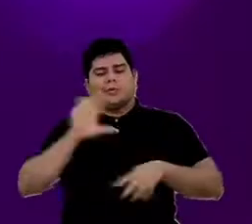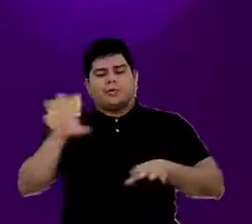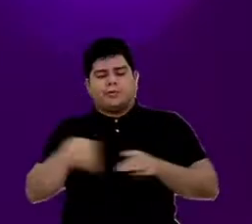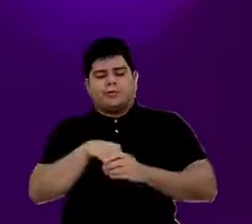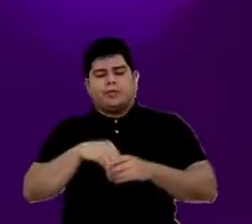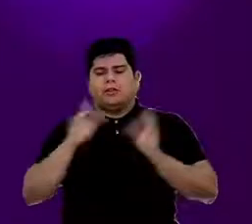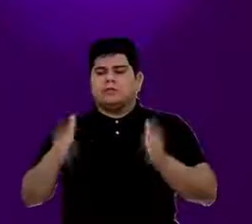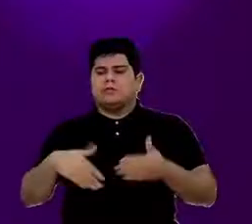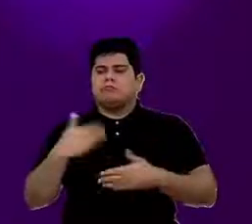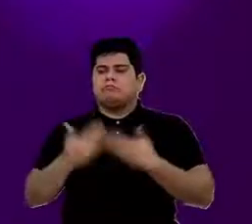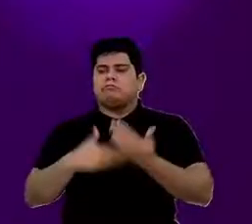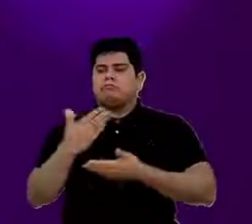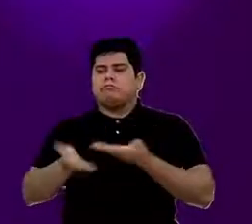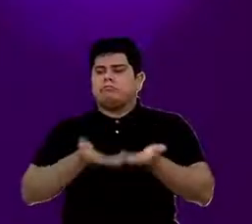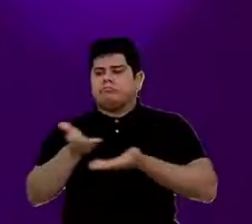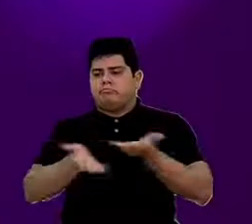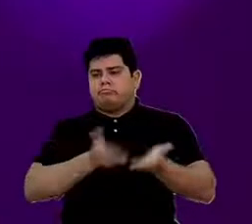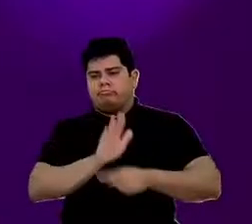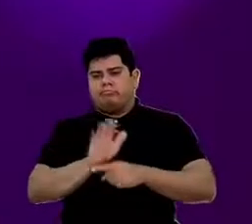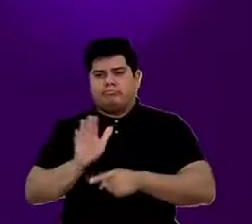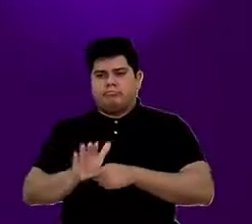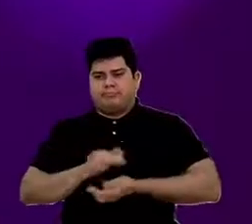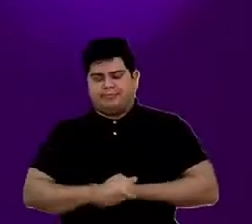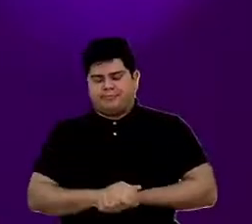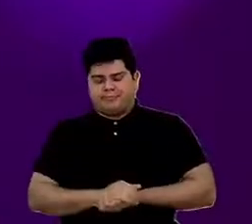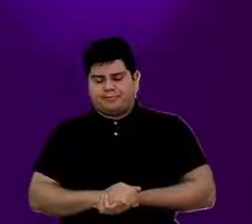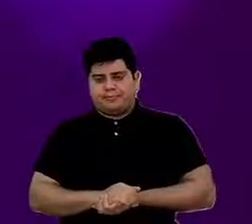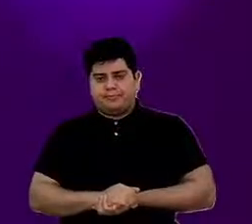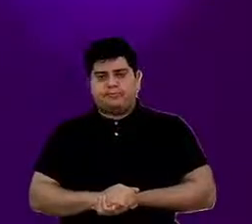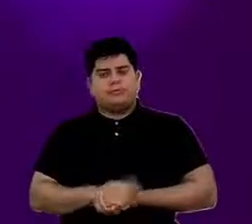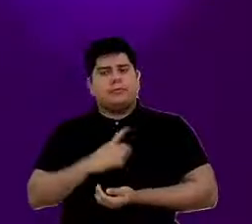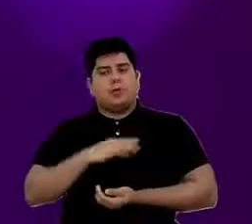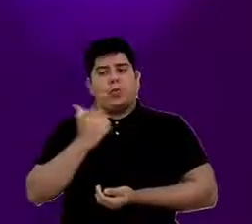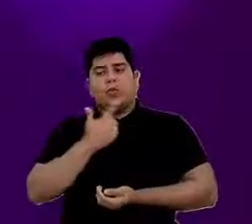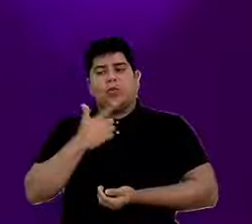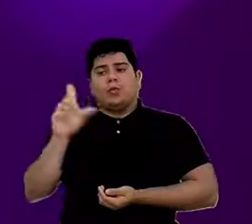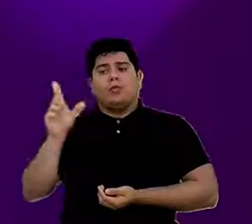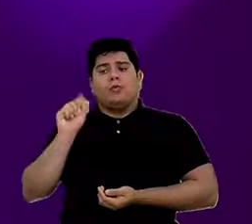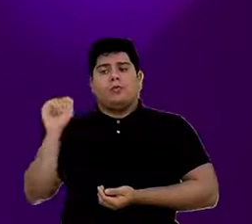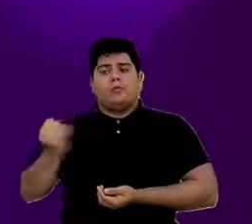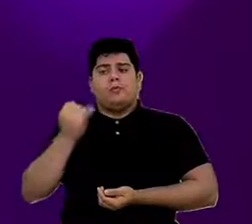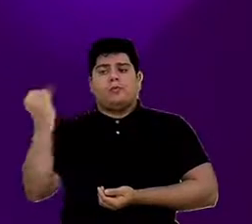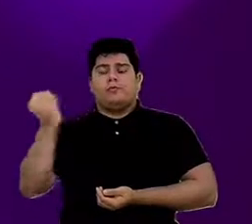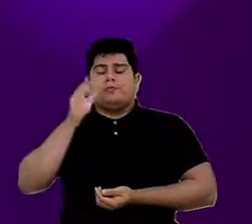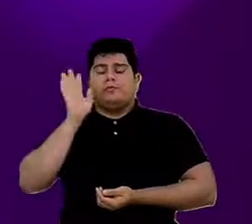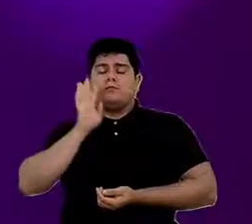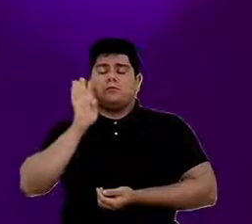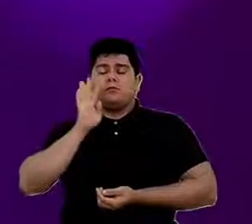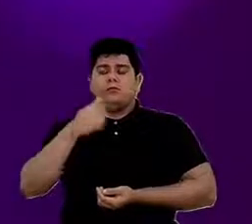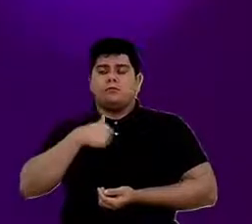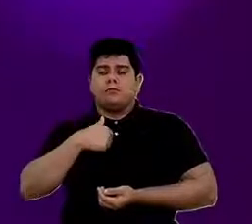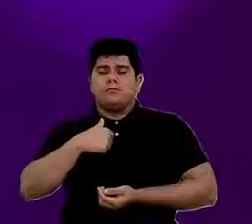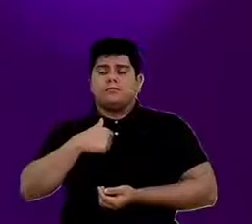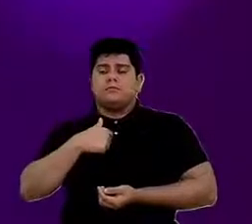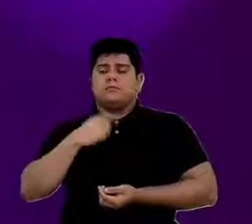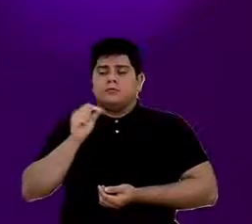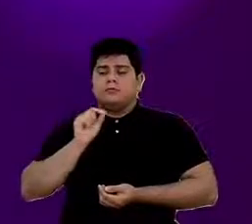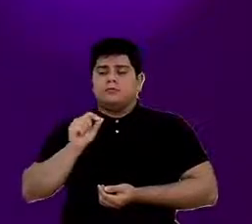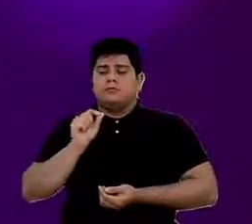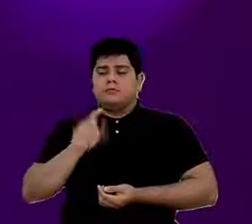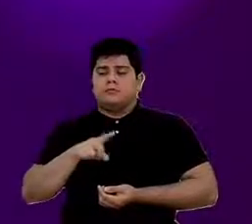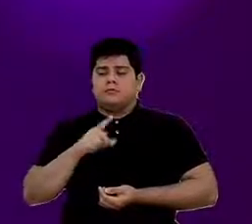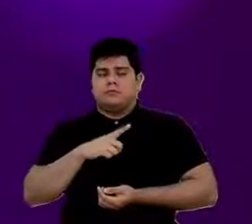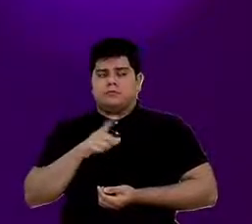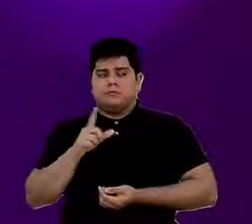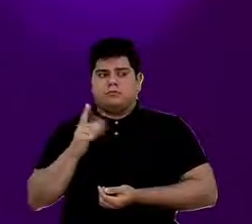nas rotinas assistenciais. Um outro detalhe bastante interessante que eu considero uma coisa